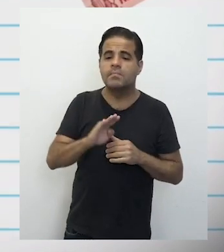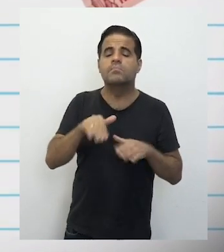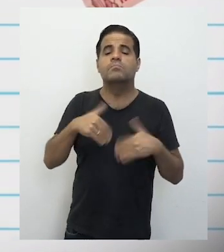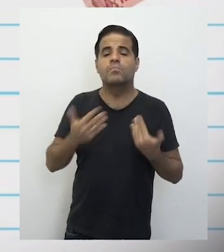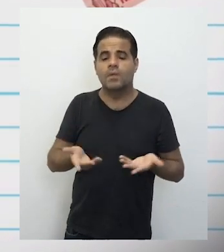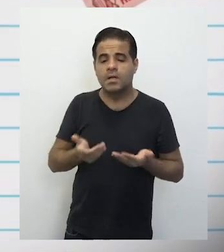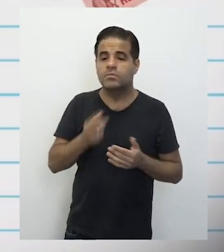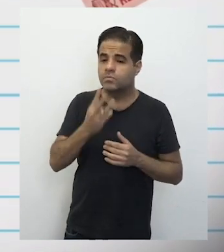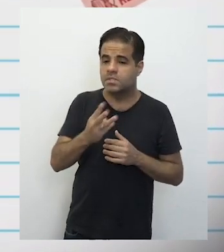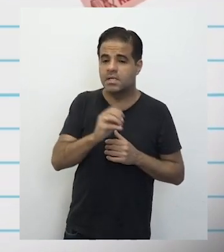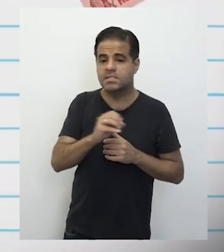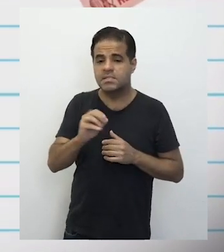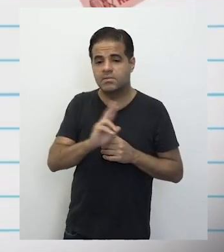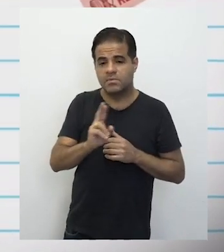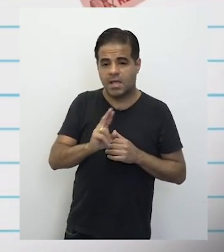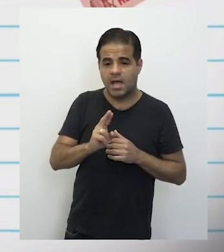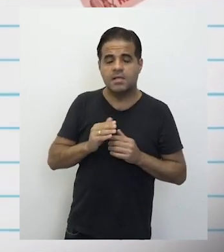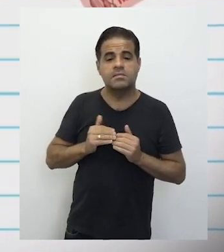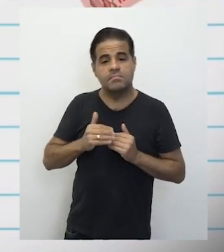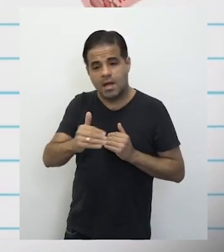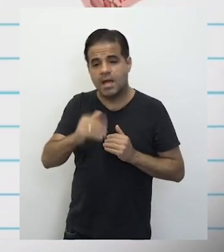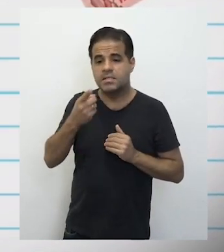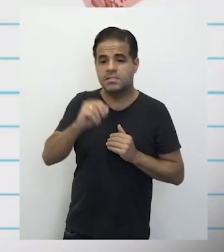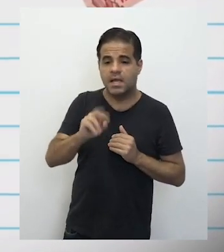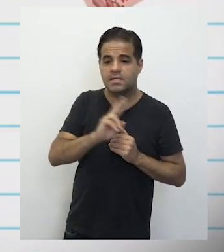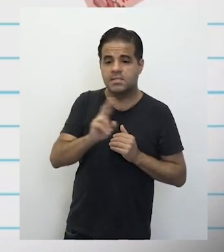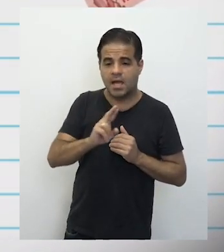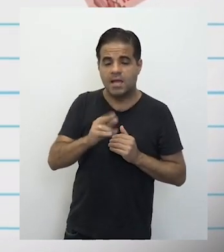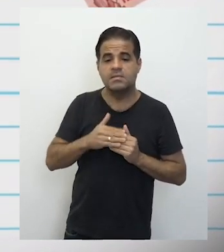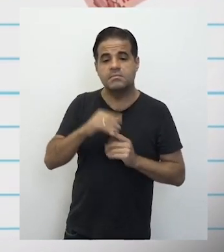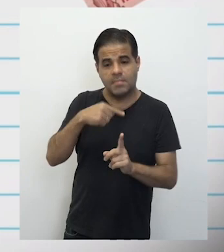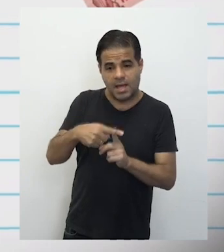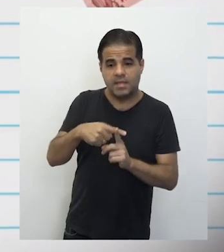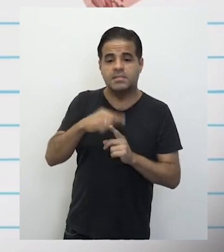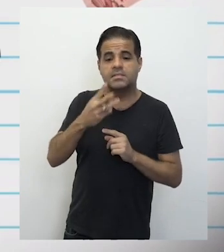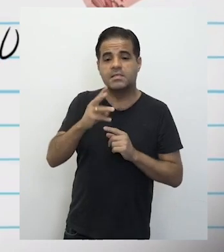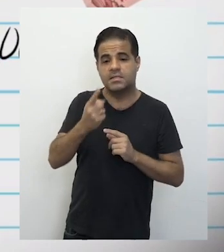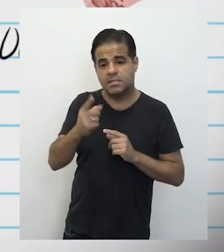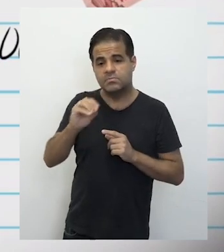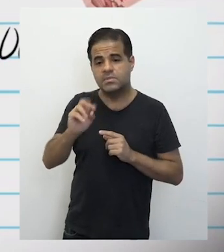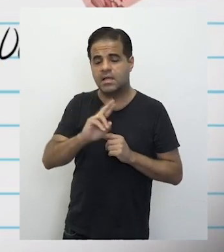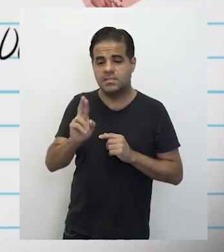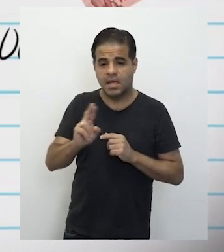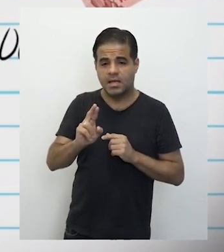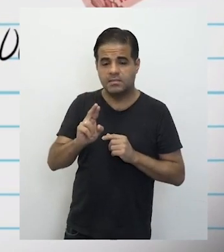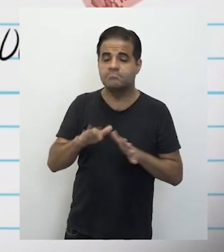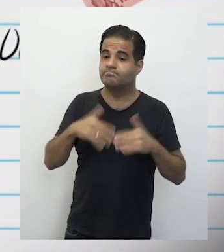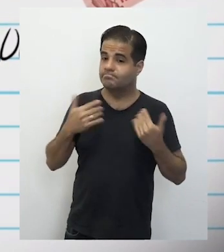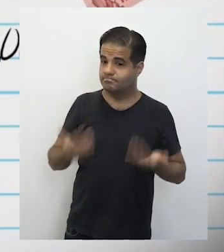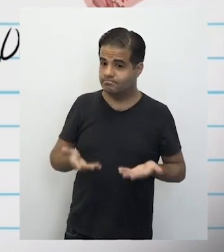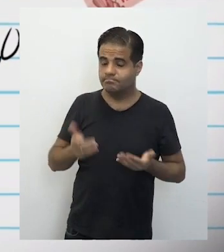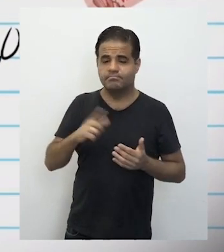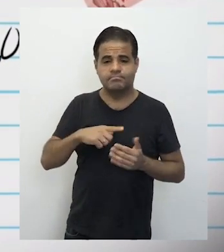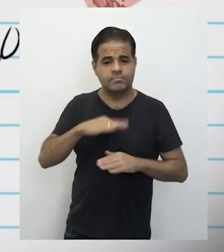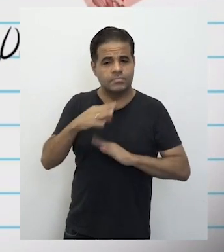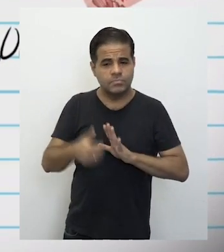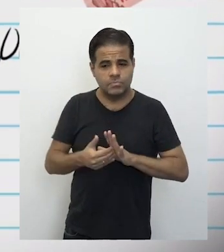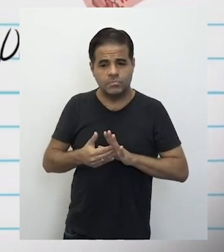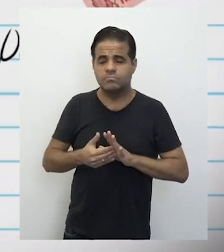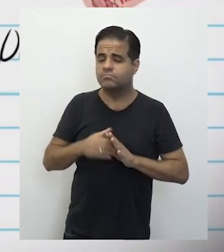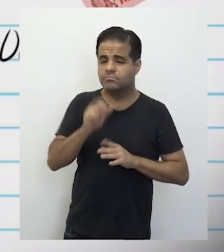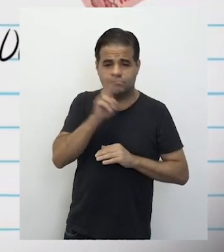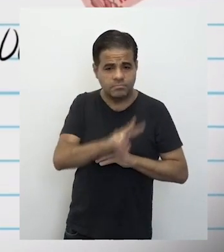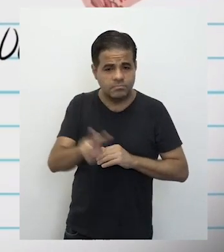de R$300 mais R$10 igual a R$310. Bom, tendo tudo isso em